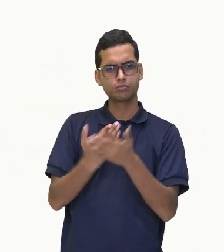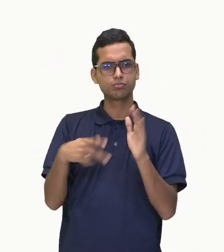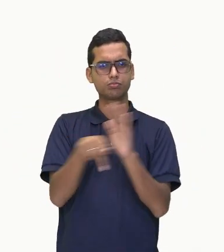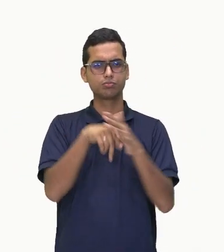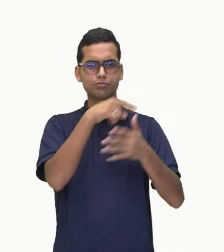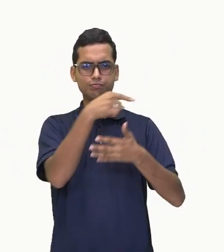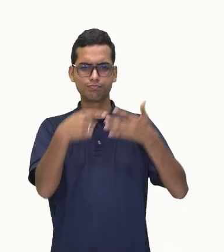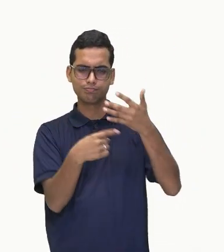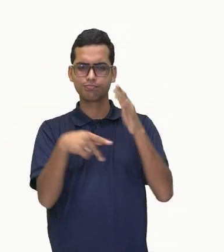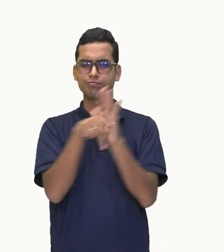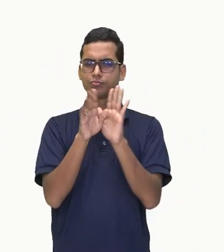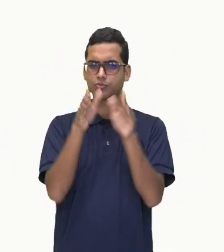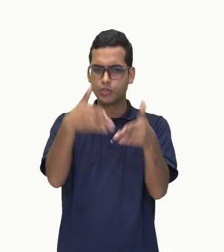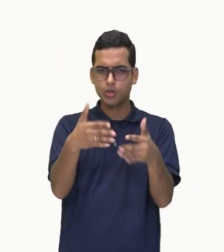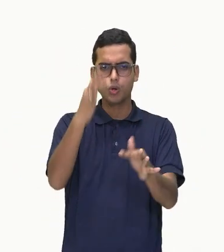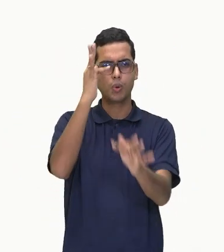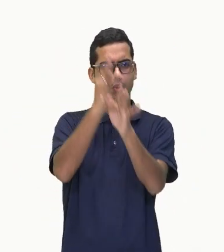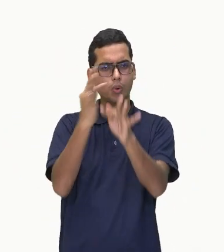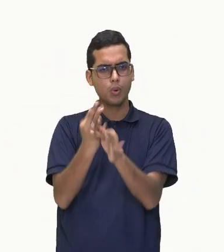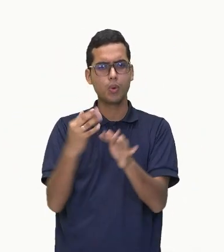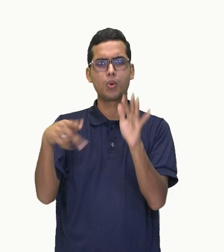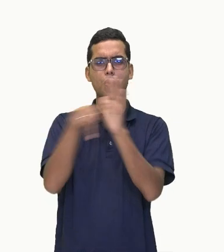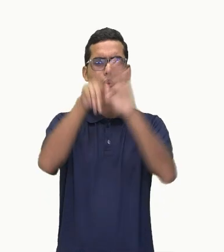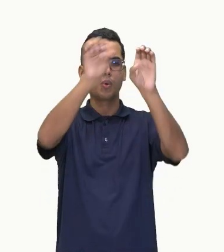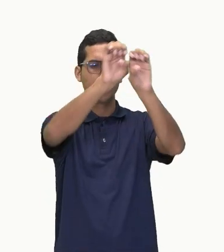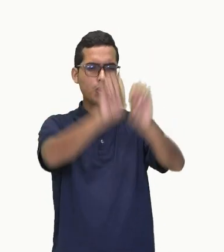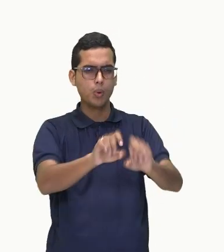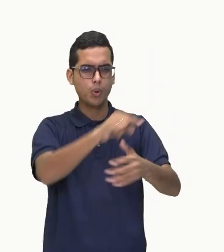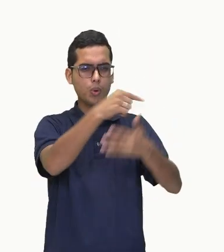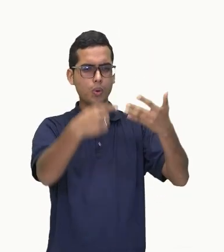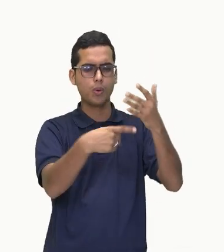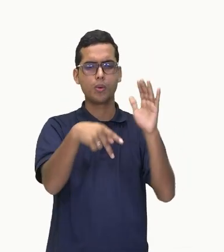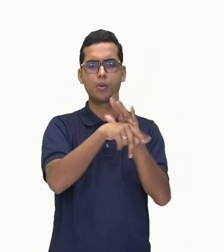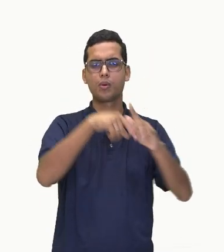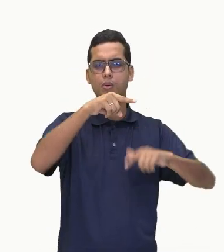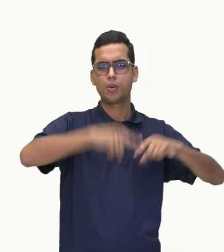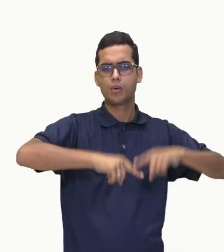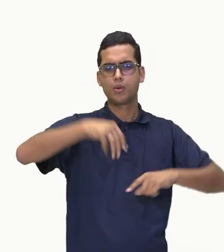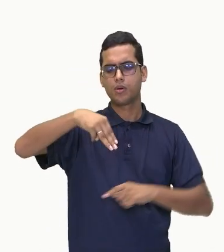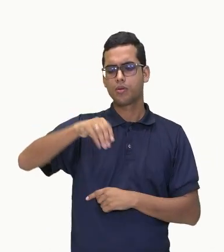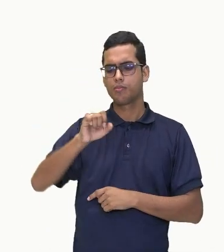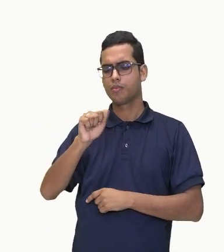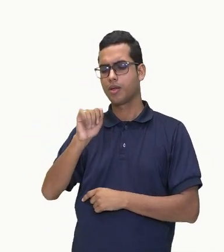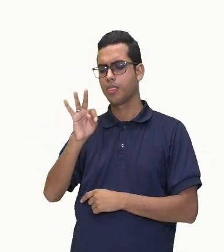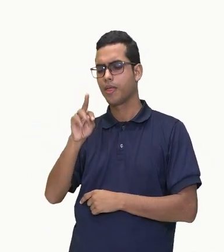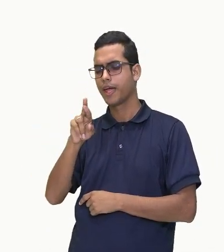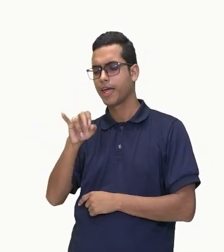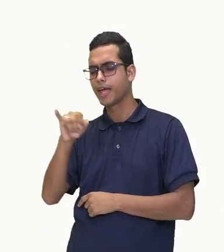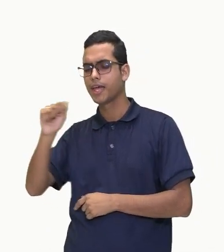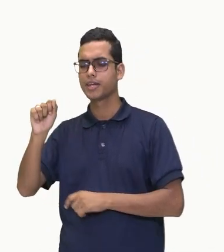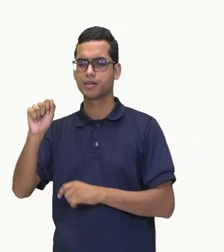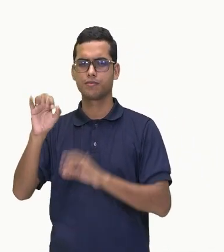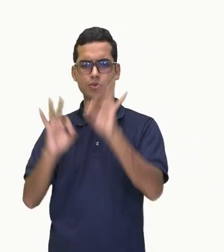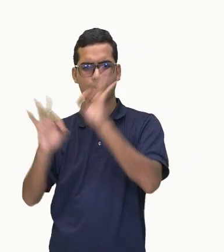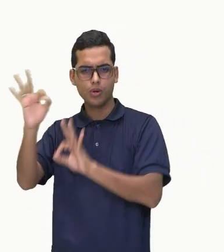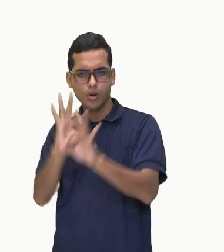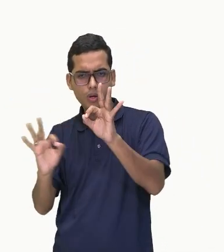a estrutura da matéria, que envolve aí matéria e energia, e as formas do